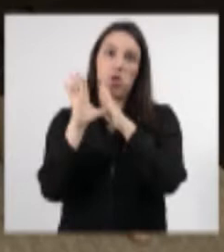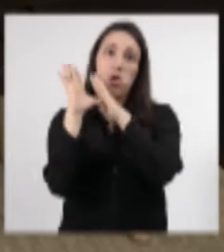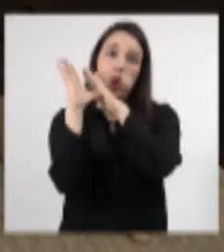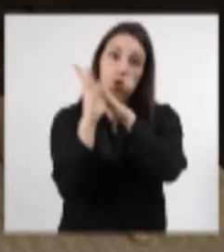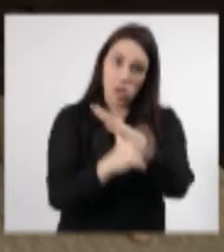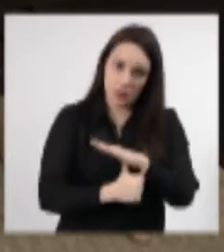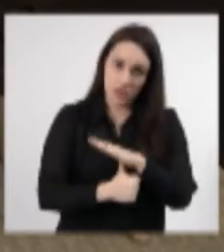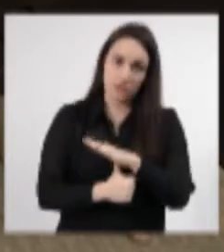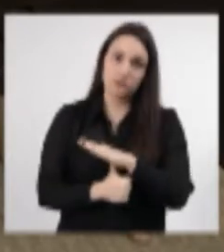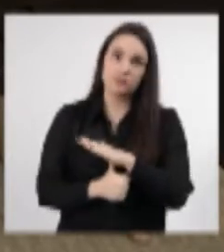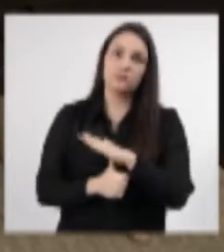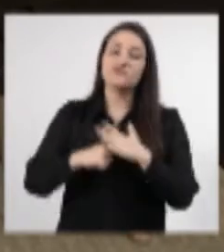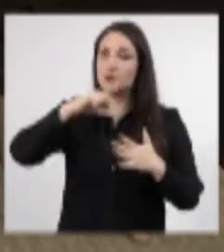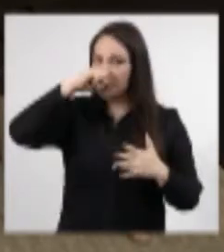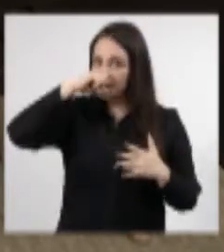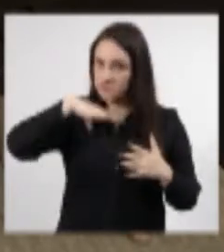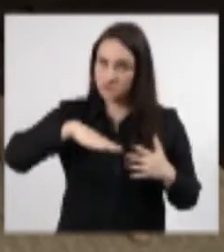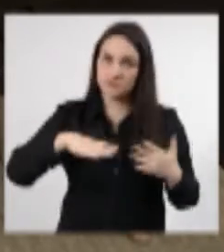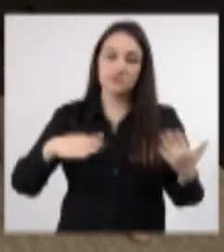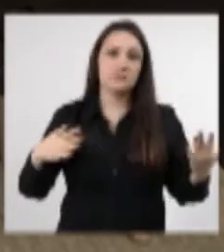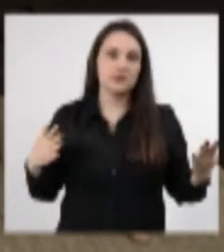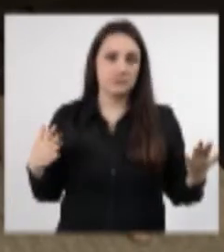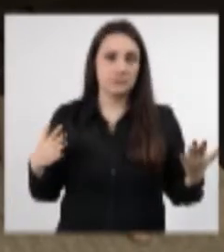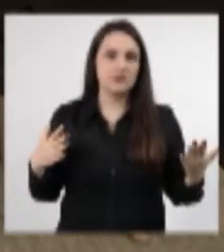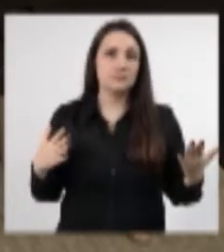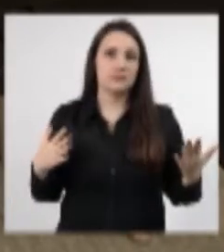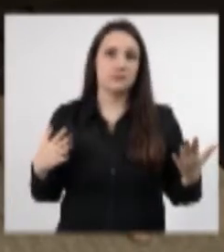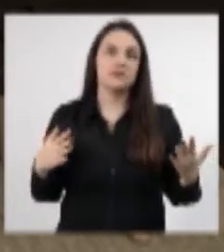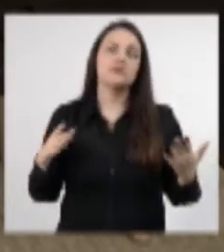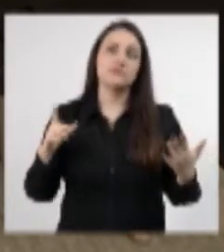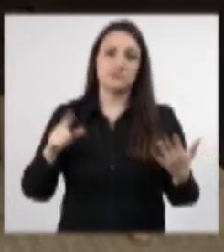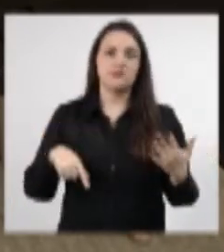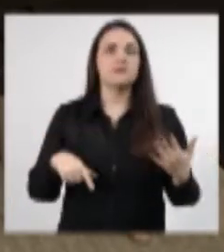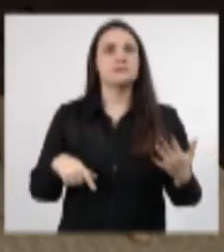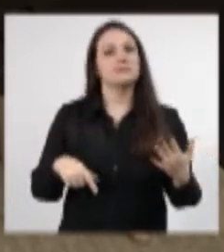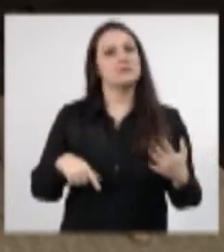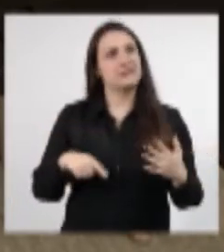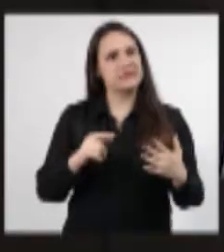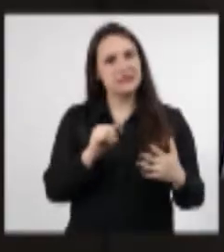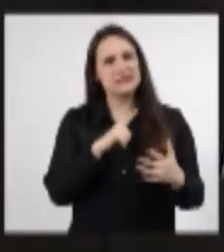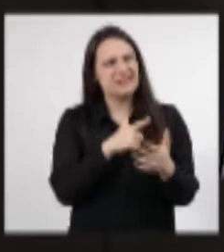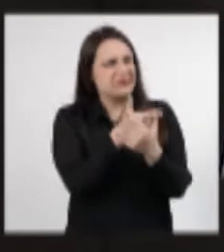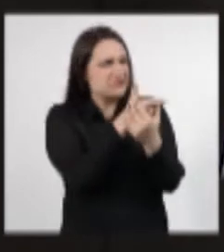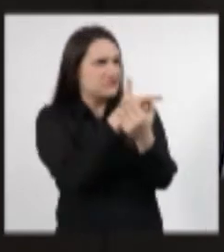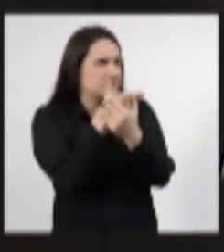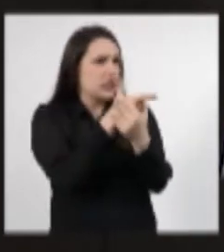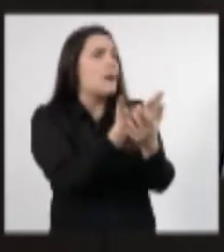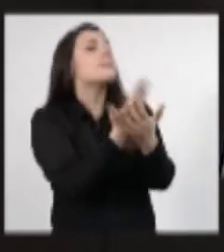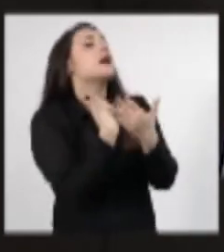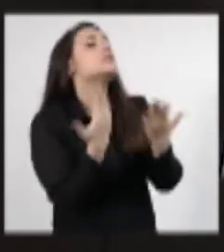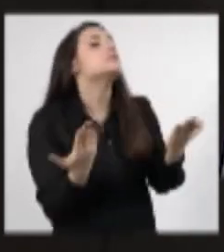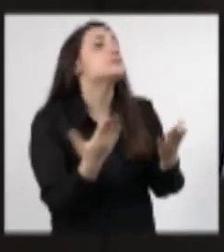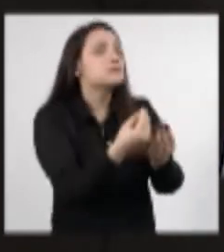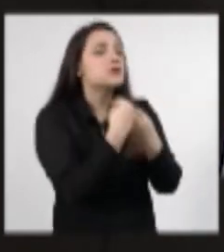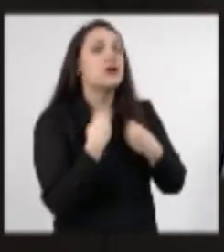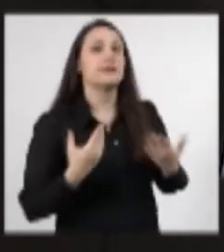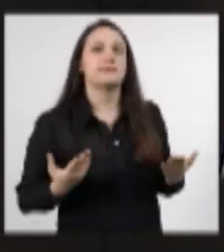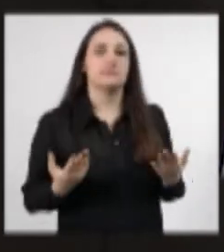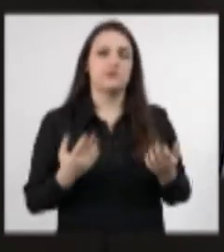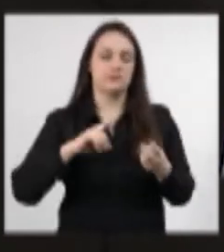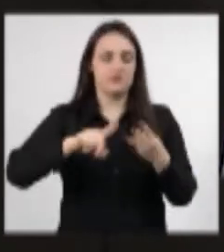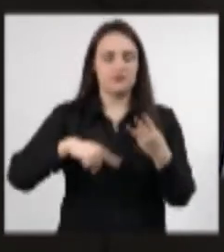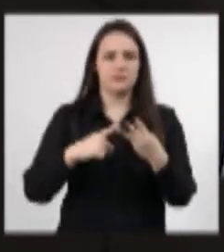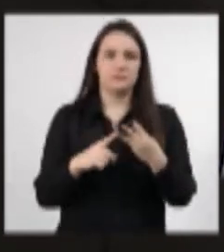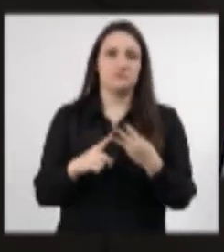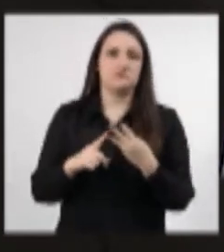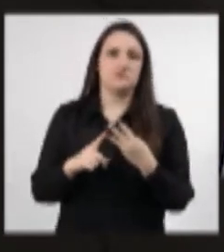o roubo, né, pro leigo, em que há o roubo, a diferença do roubo e furto, em que há violência contra a pessoa,